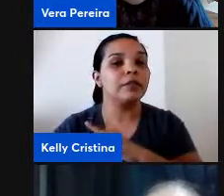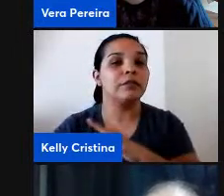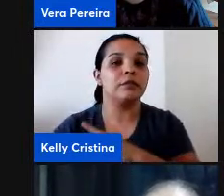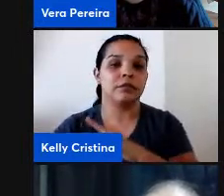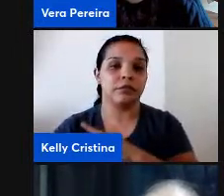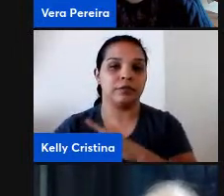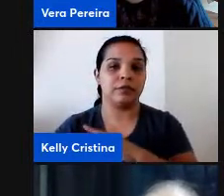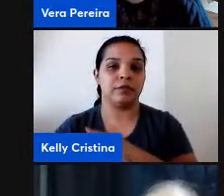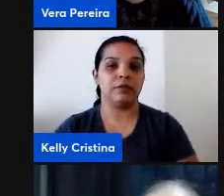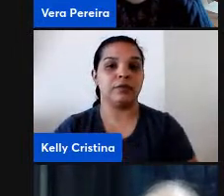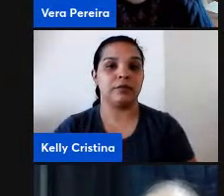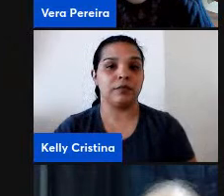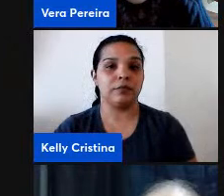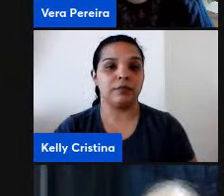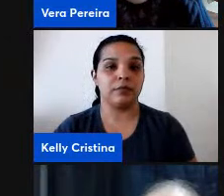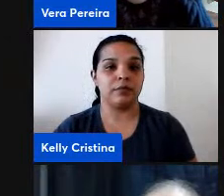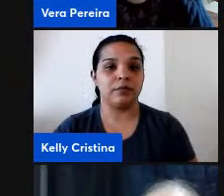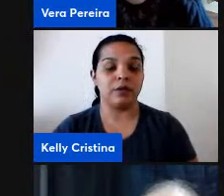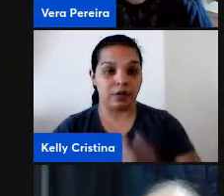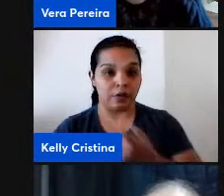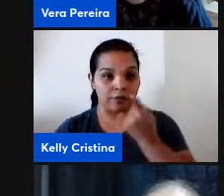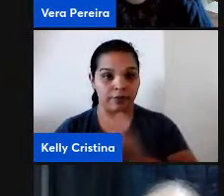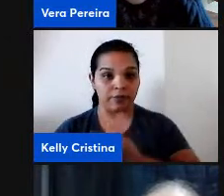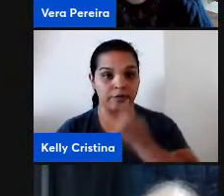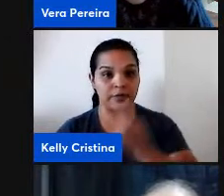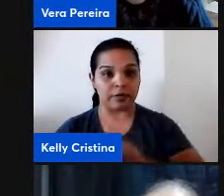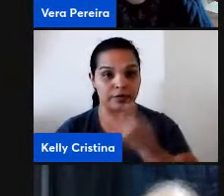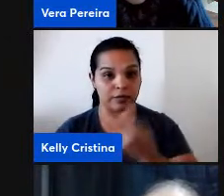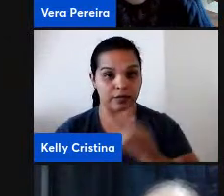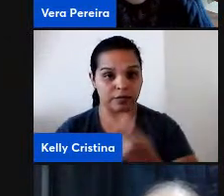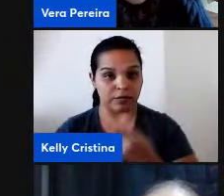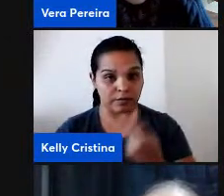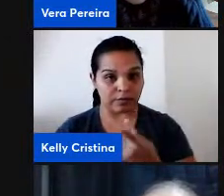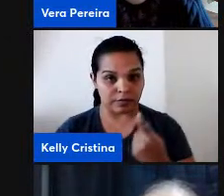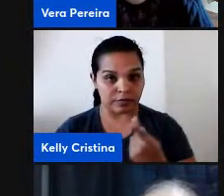evidências. Falamos,